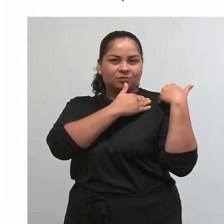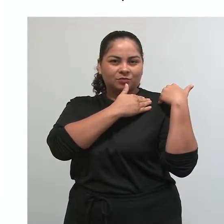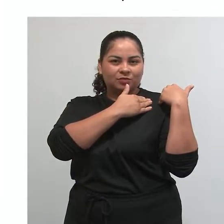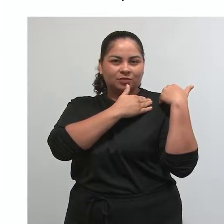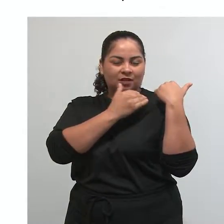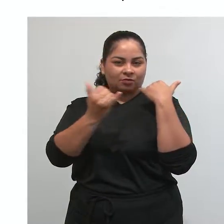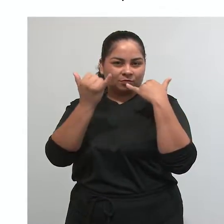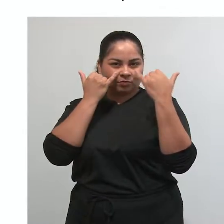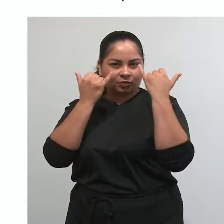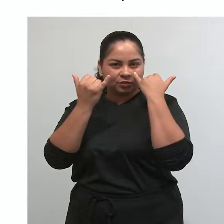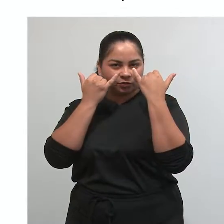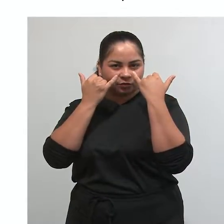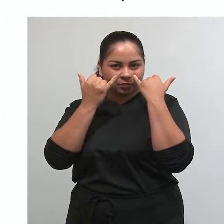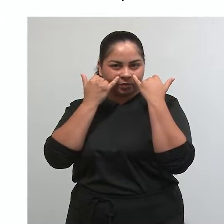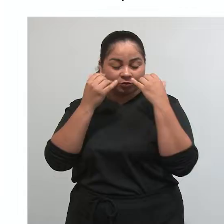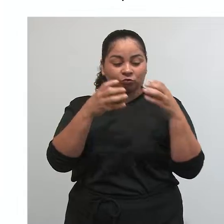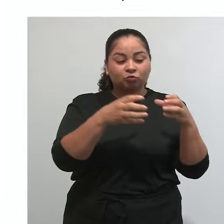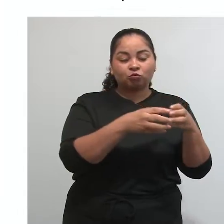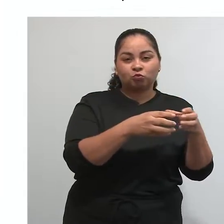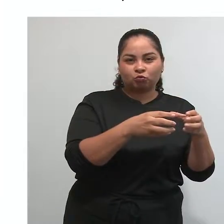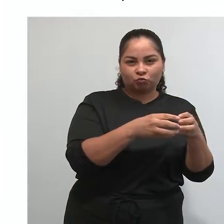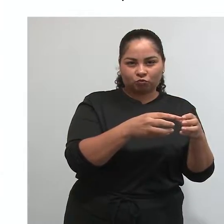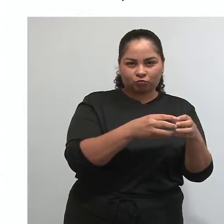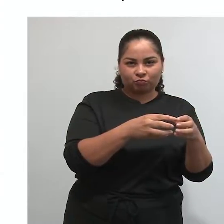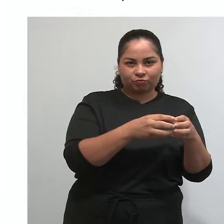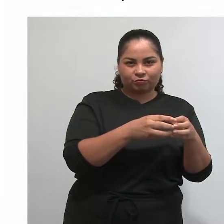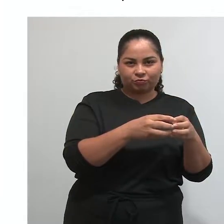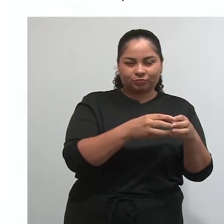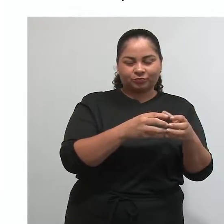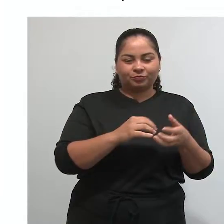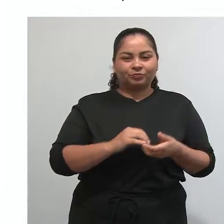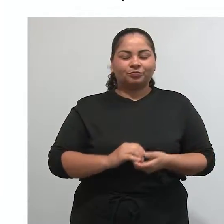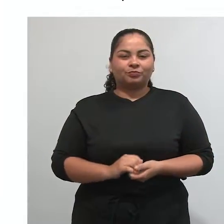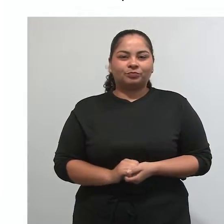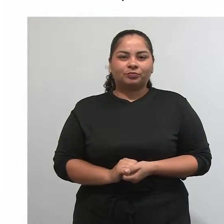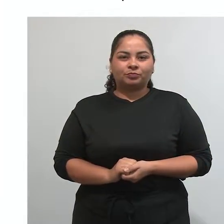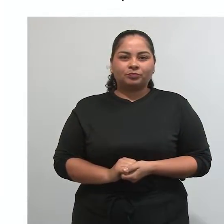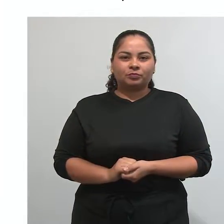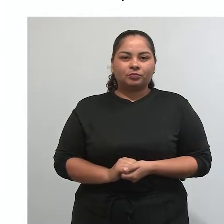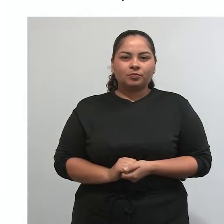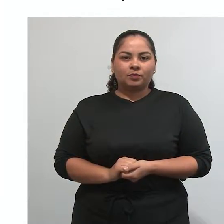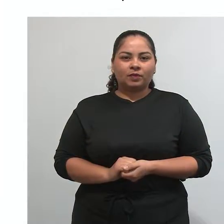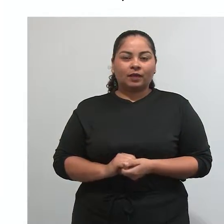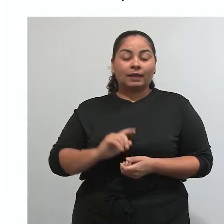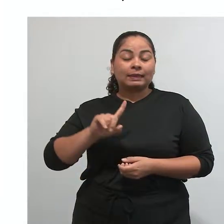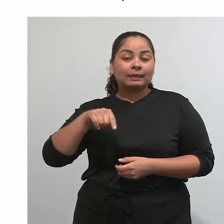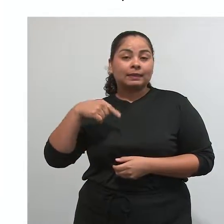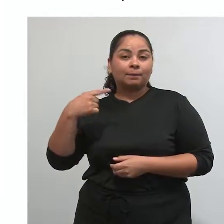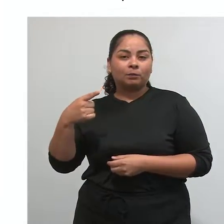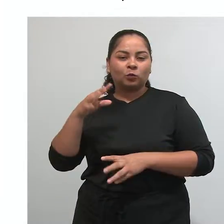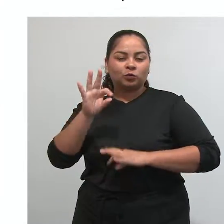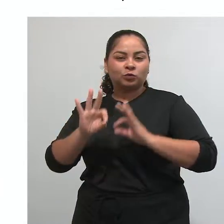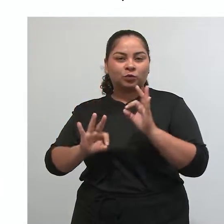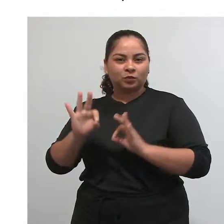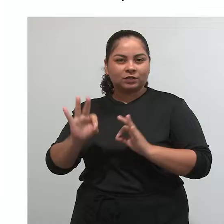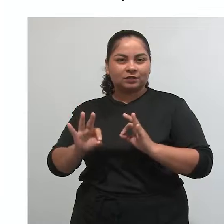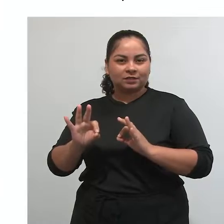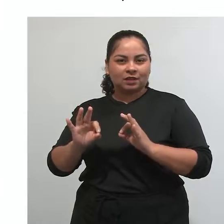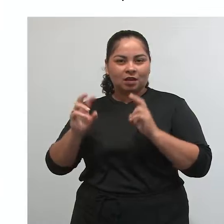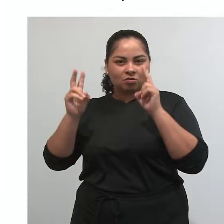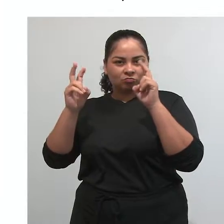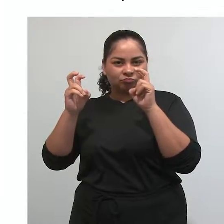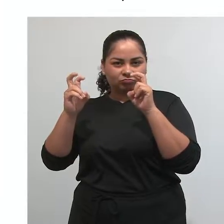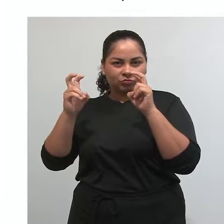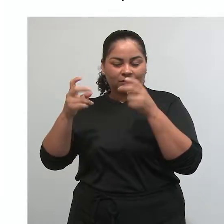de acordo com como você definiu realizar esse trabalho. Depois, o tema do projeto. O tema do projeto vai